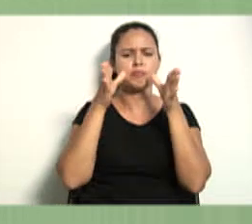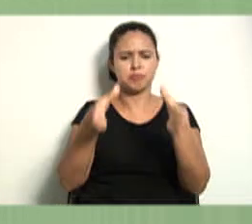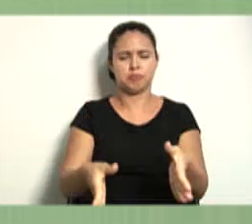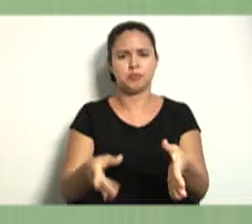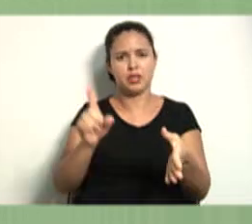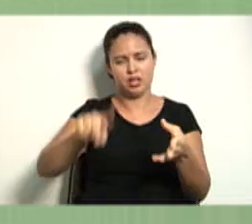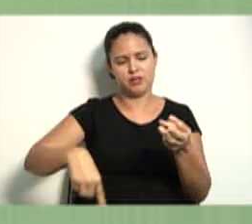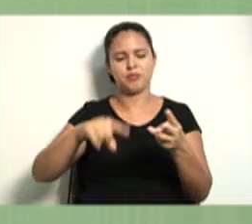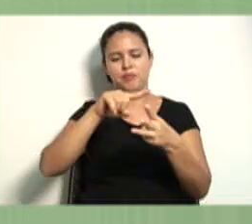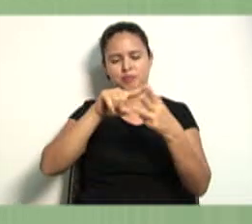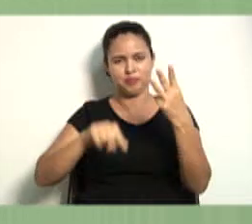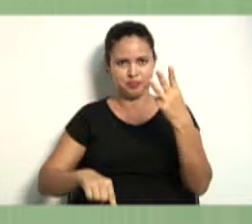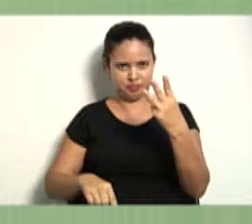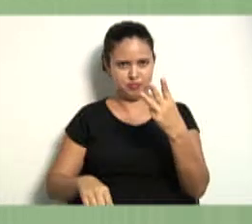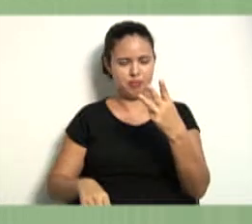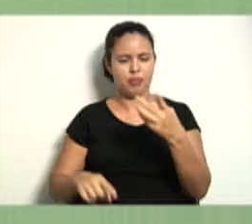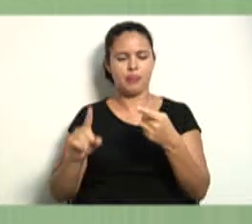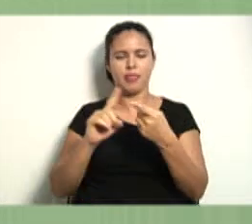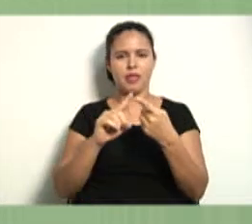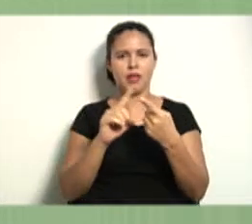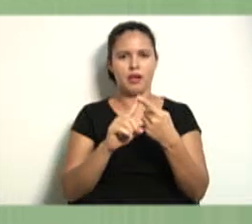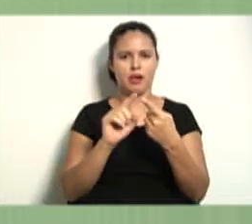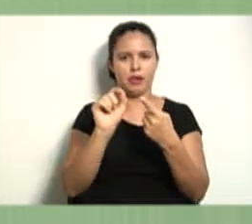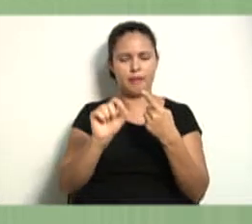3. Fique atento. 1.